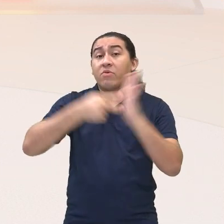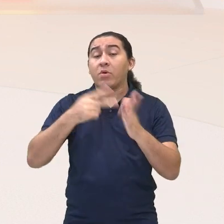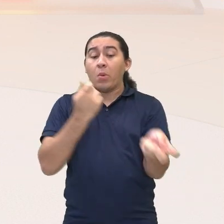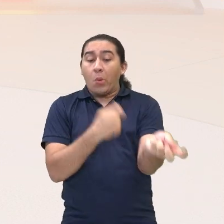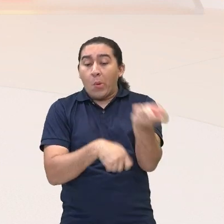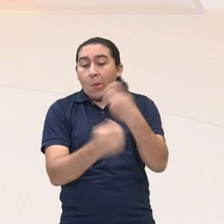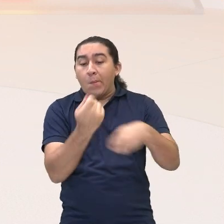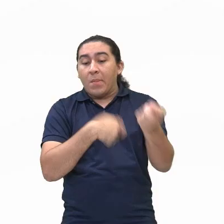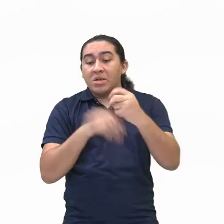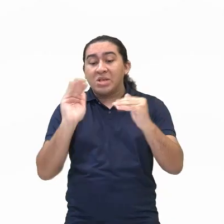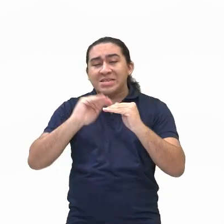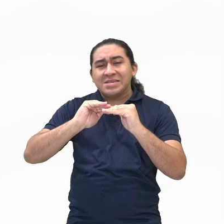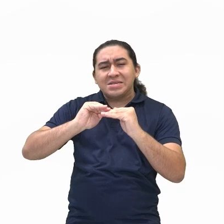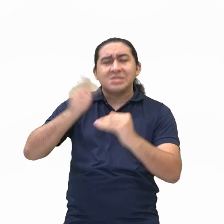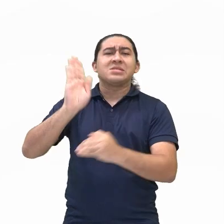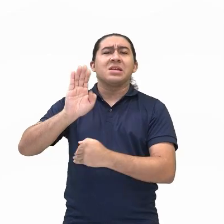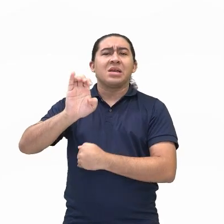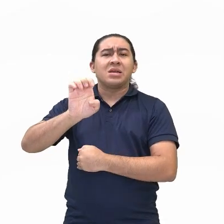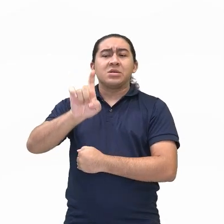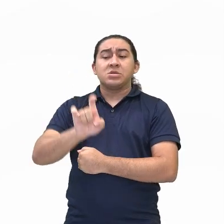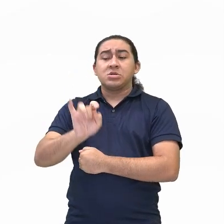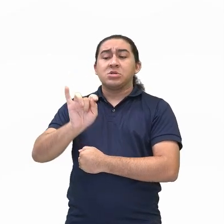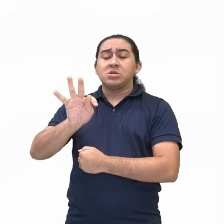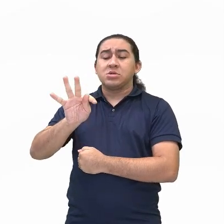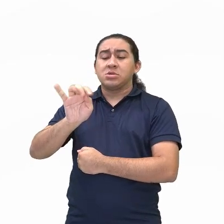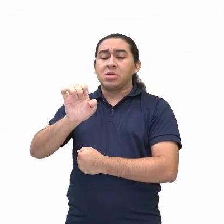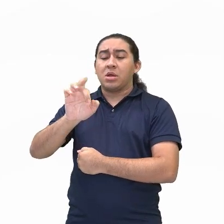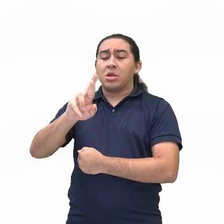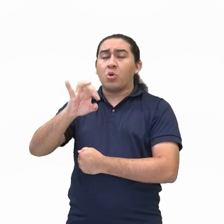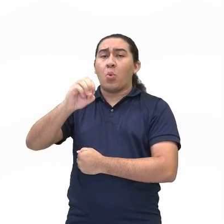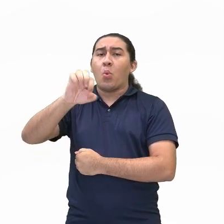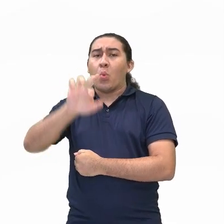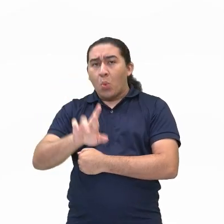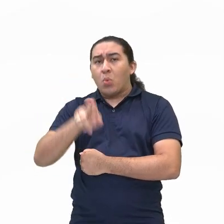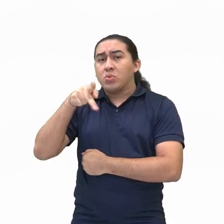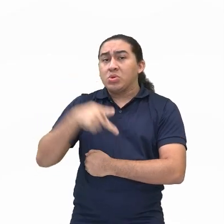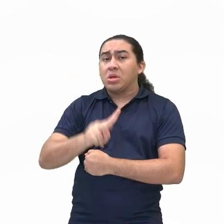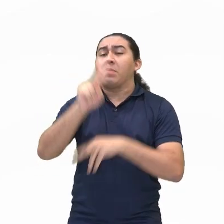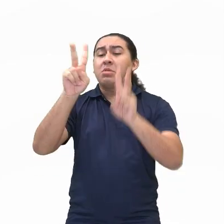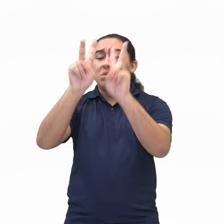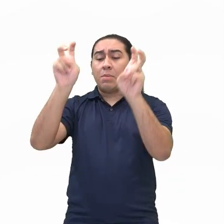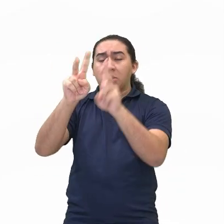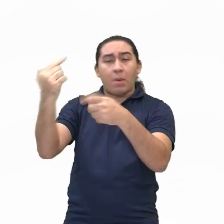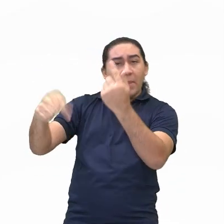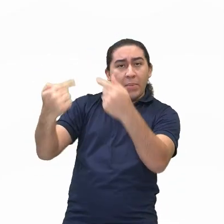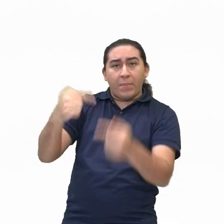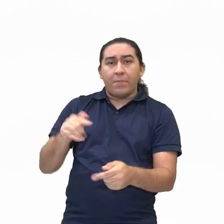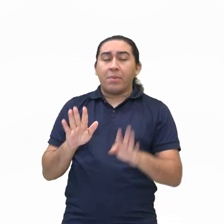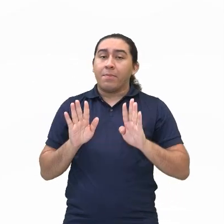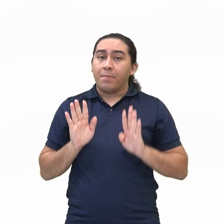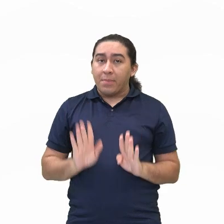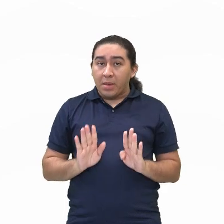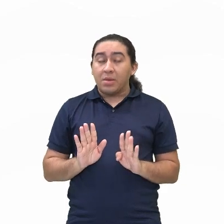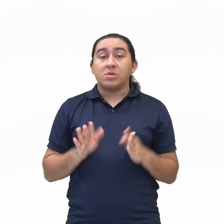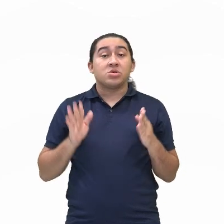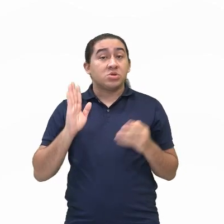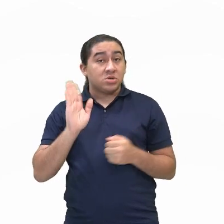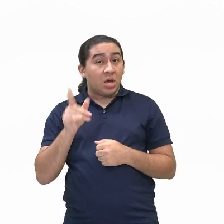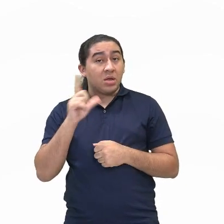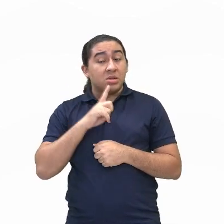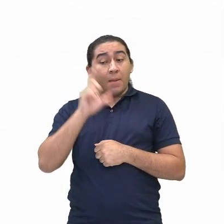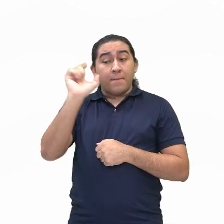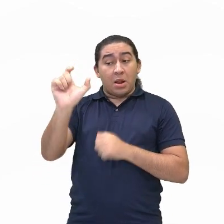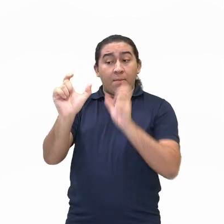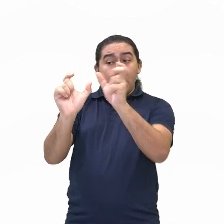comércio exterior, que é tão comentado, né, atualmente? O comércio exterior, gente, o nome já está falando,